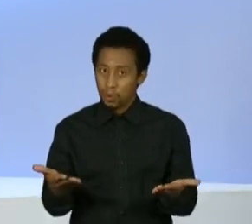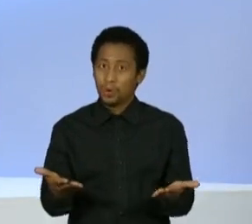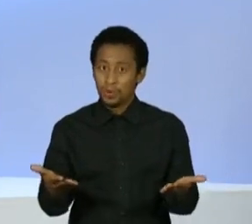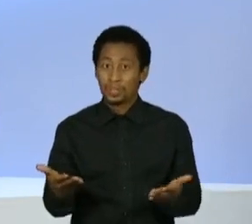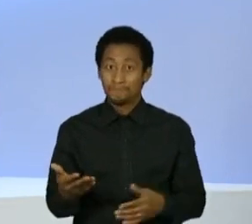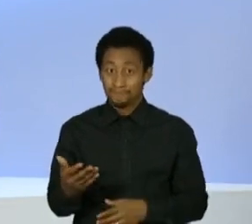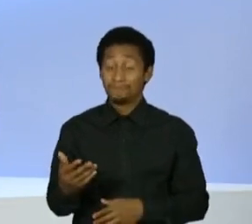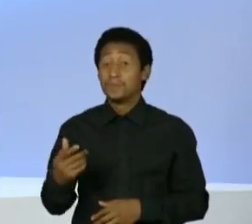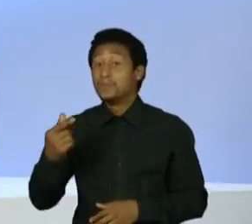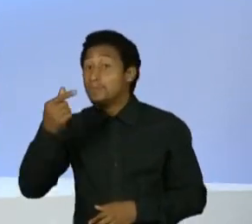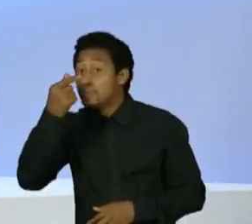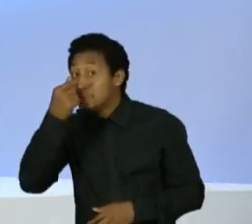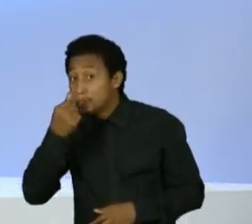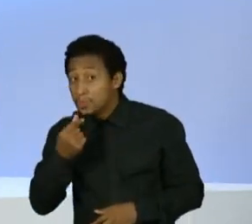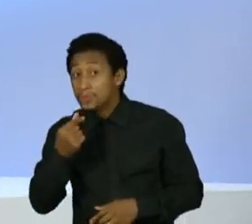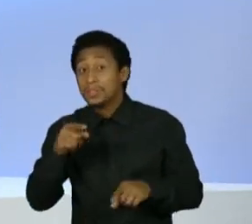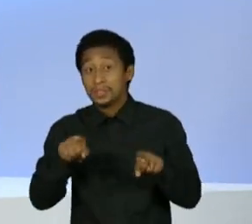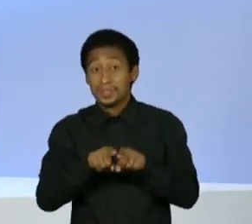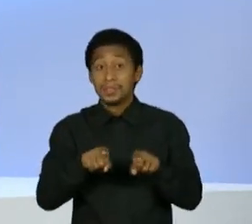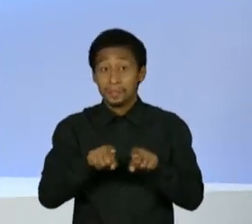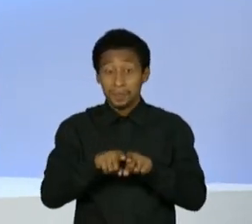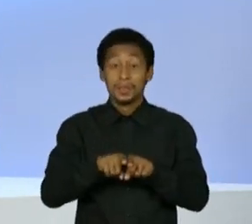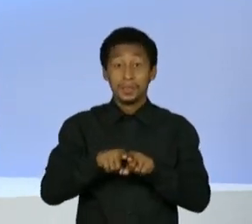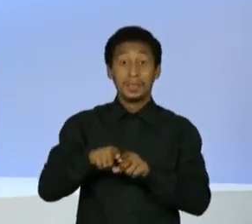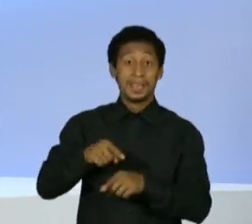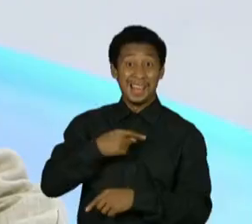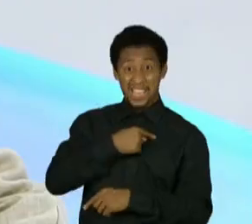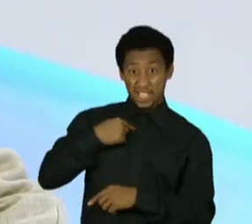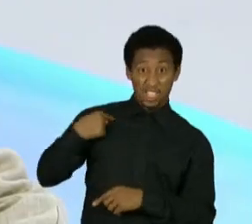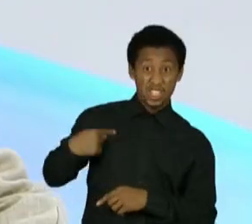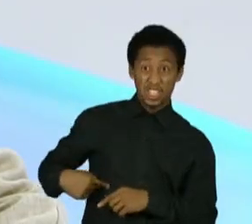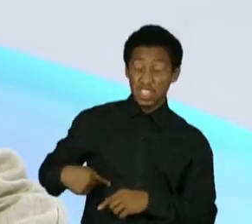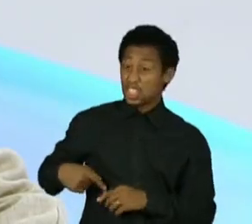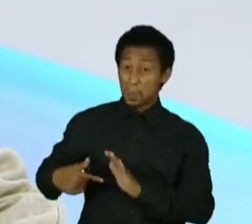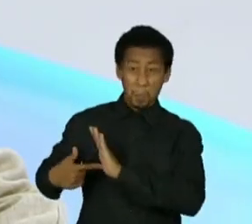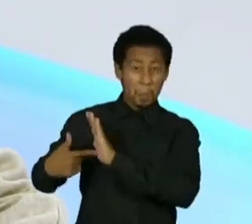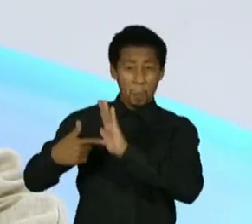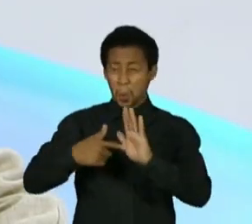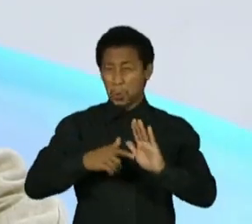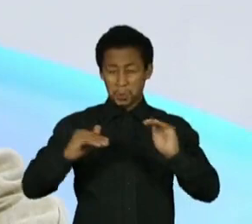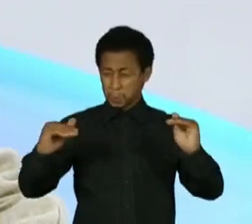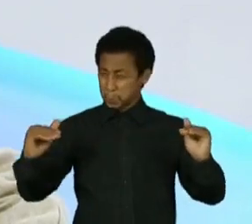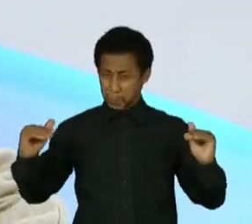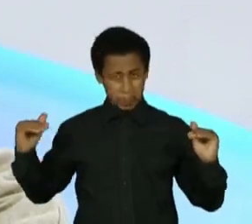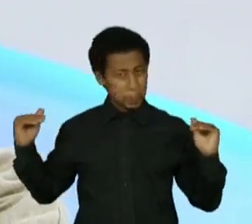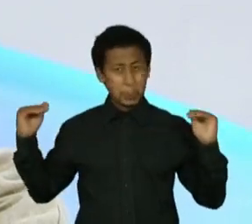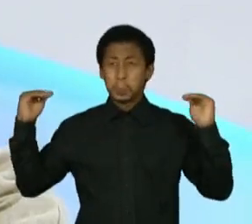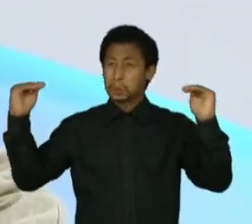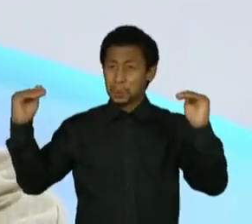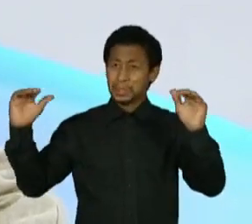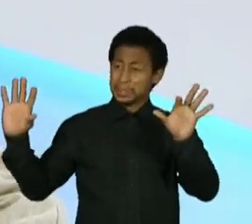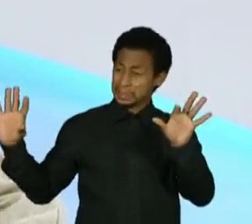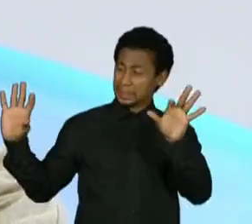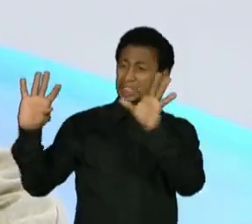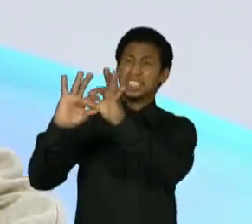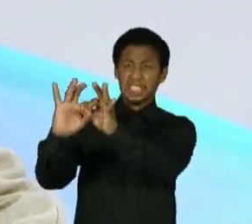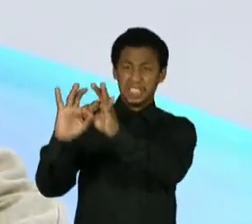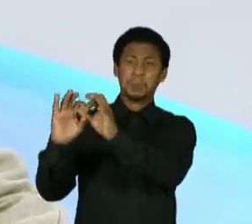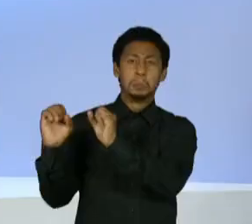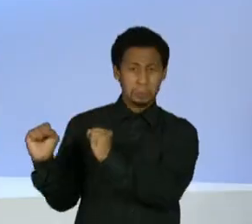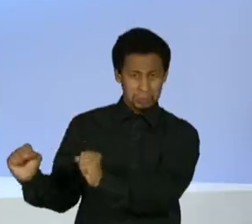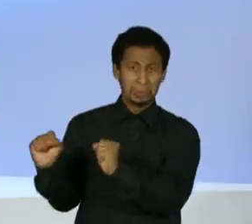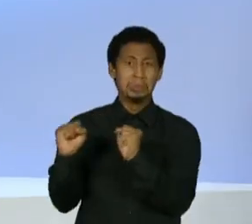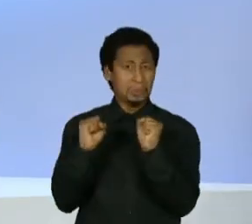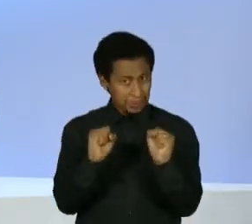poderosos do mundo é que estão numa espécie de uma aliança Como Estão próximos como nunca tiveram Cine Rússia Ou pelo menos no passado